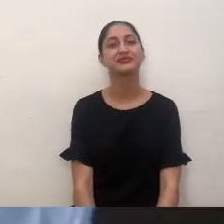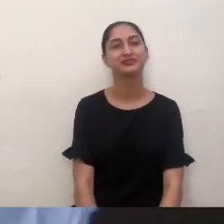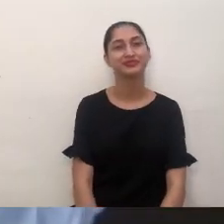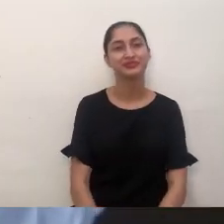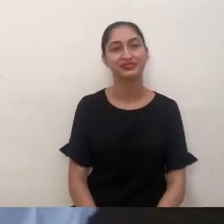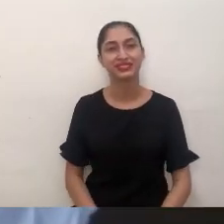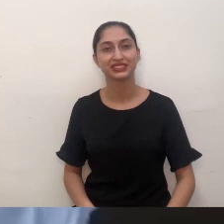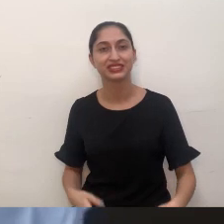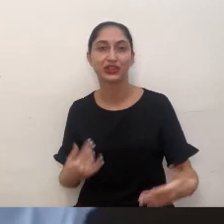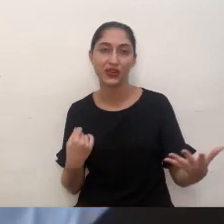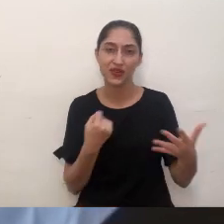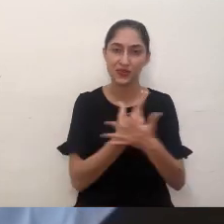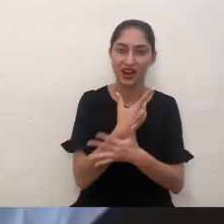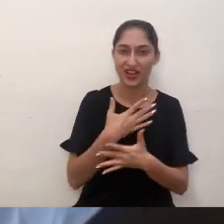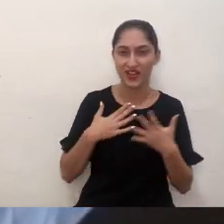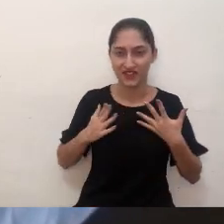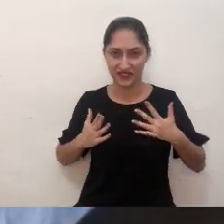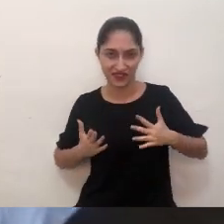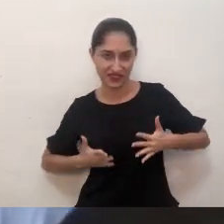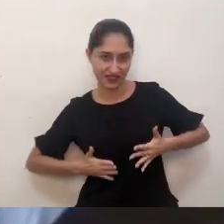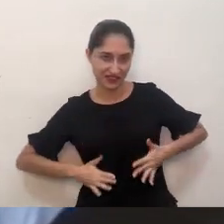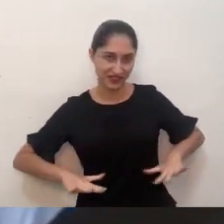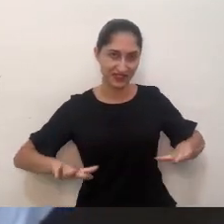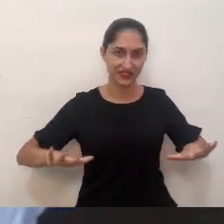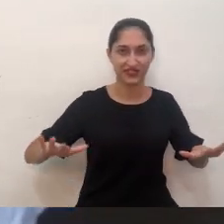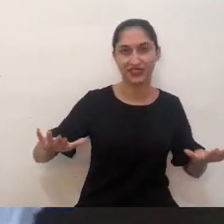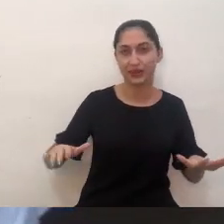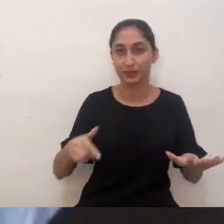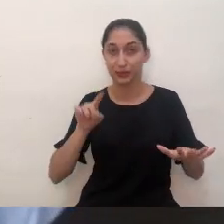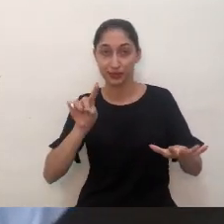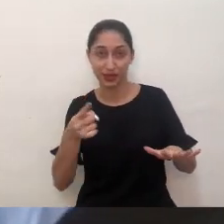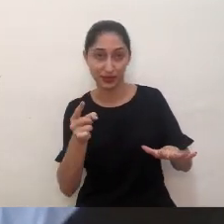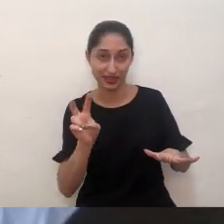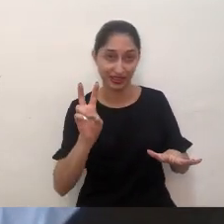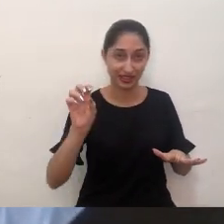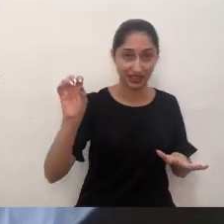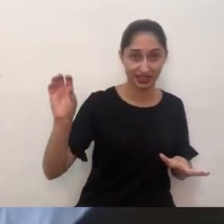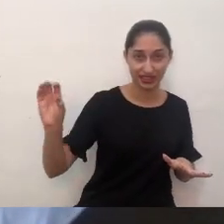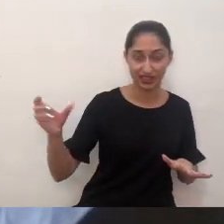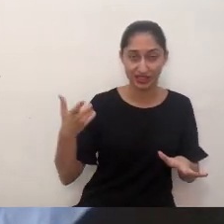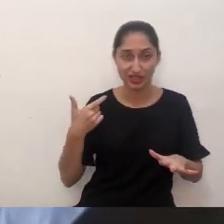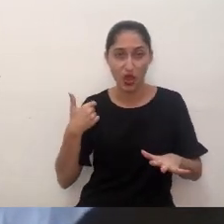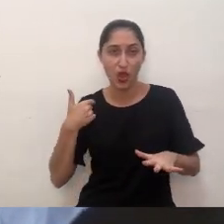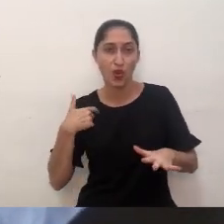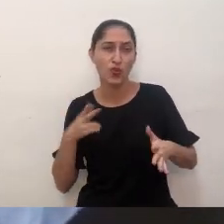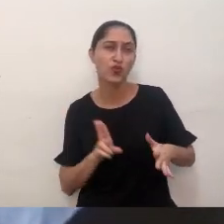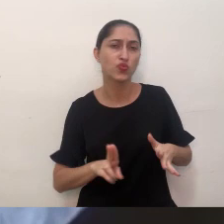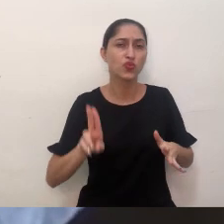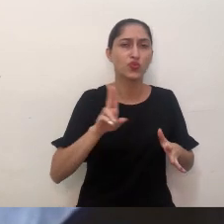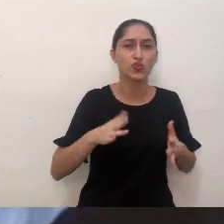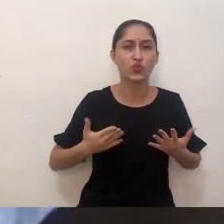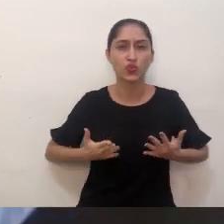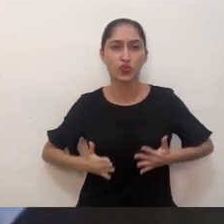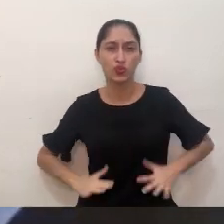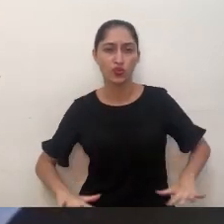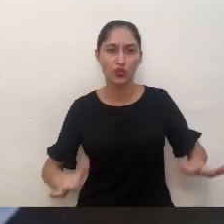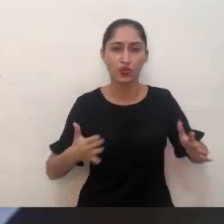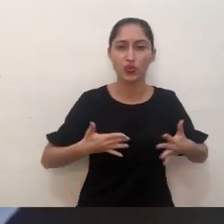Comprei um vestidinho que custou 1.500. Cada vez que eu usava ele, arrumava